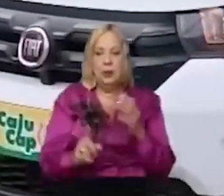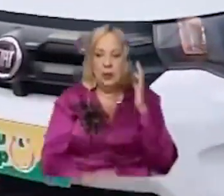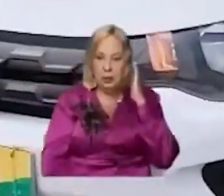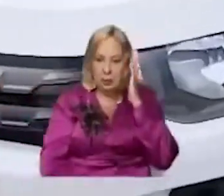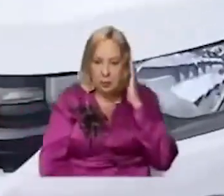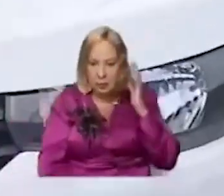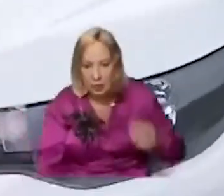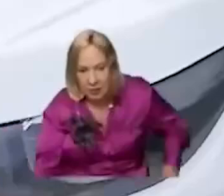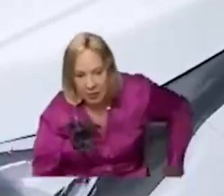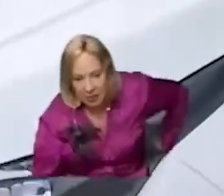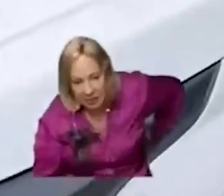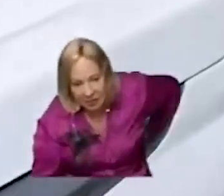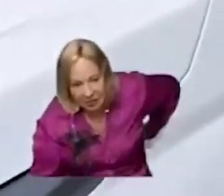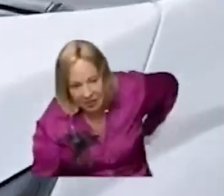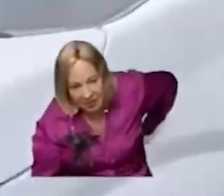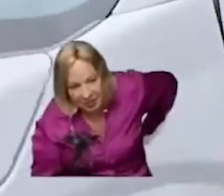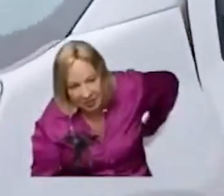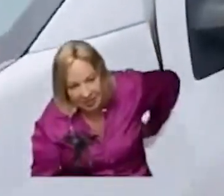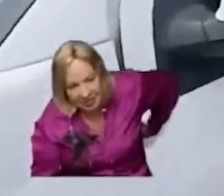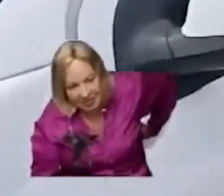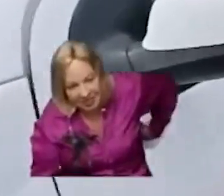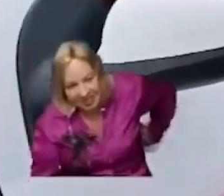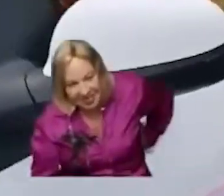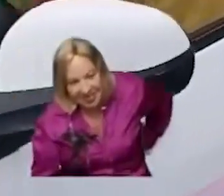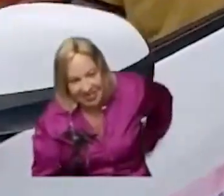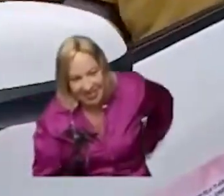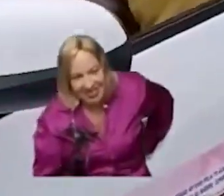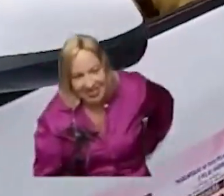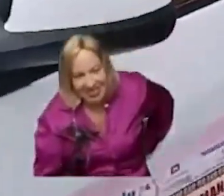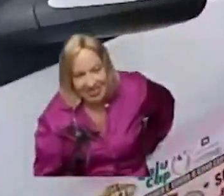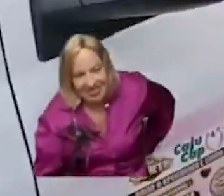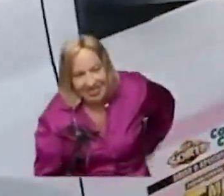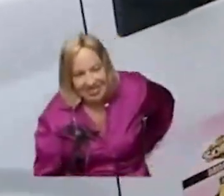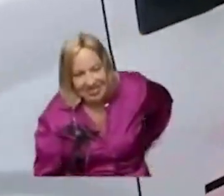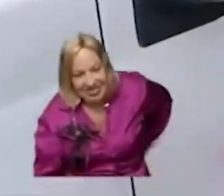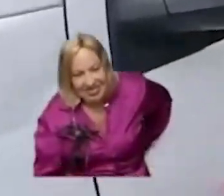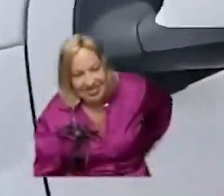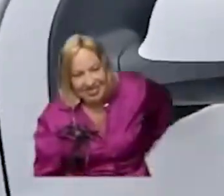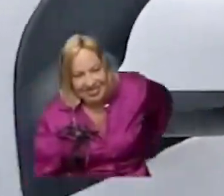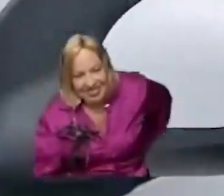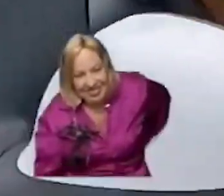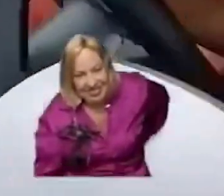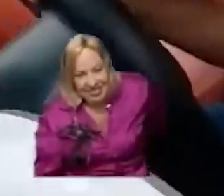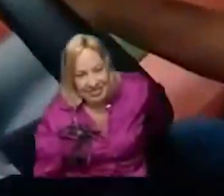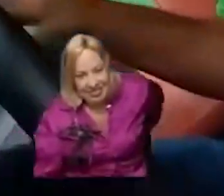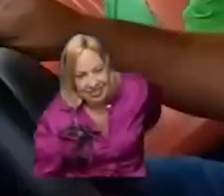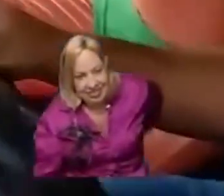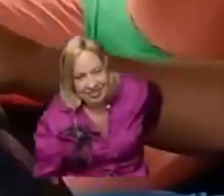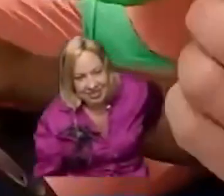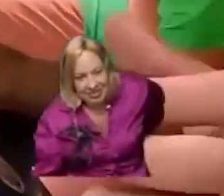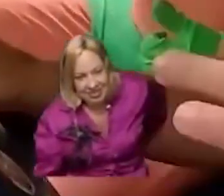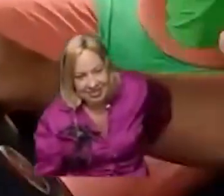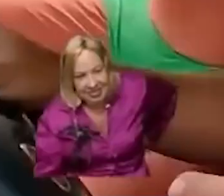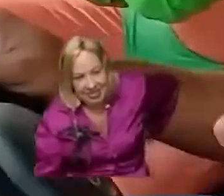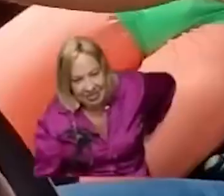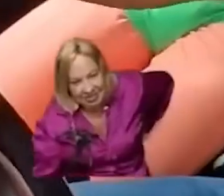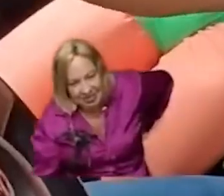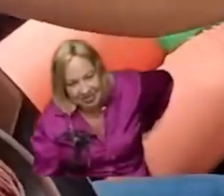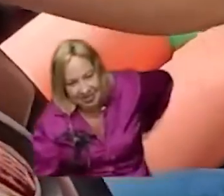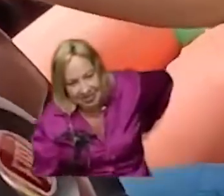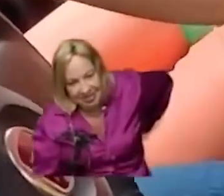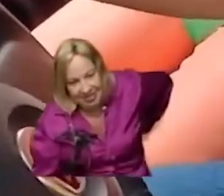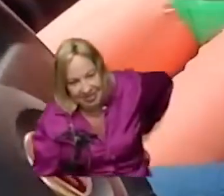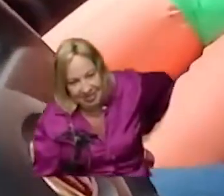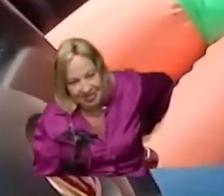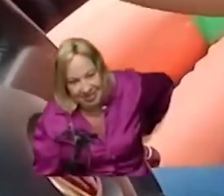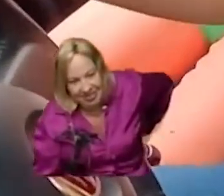ligeiro e já está aqui, ó, dentro do seu carrão. Não é isso, José Batista? É isso mesmo, Rogério, é isso mesmo, graças a Deus, não